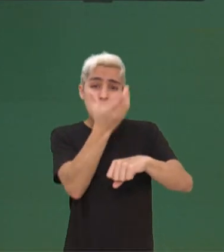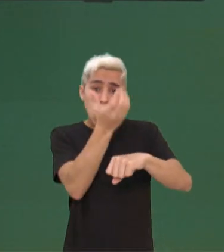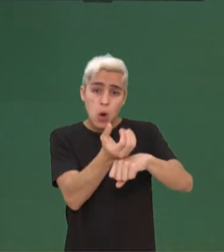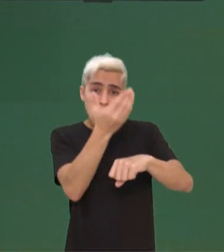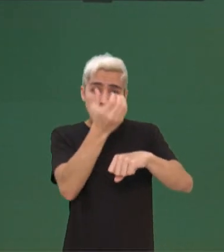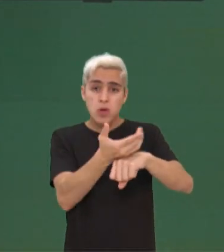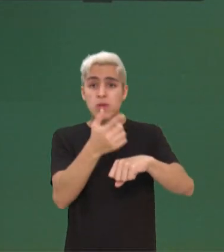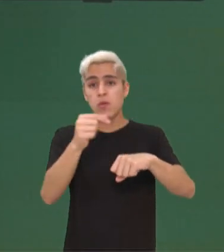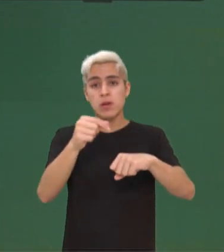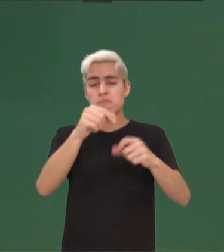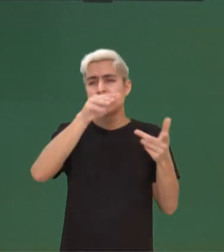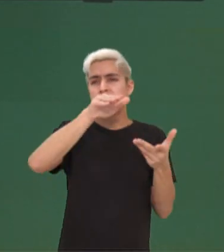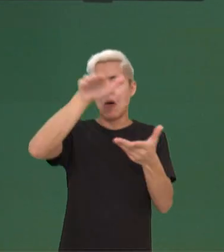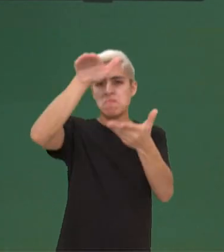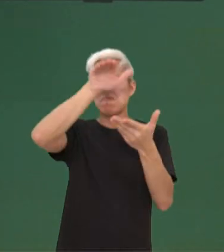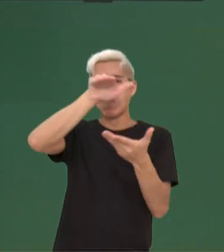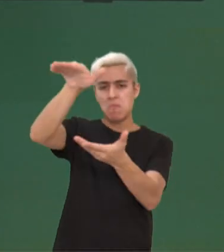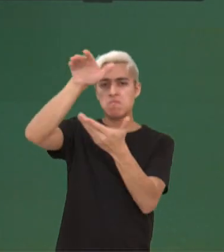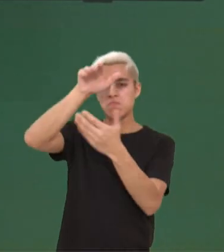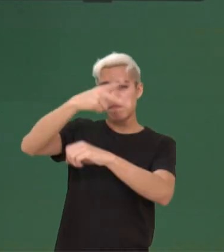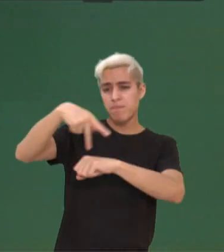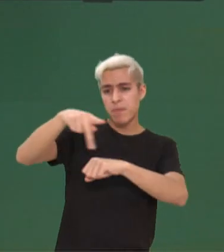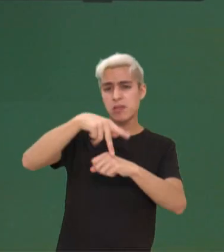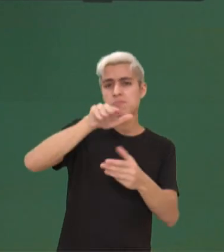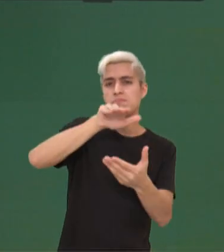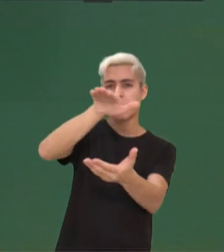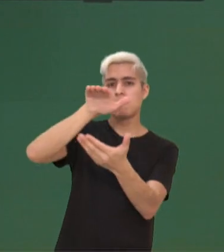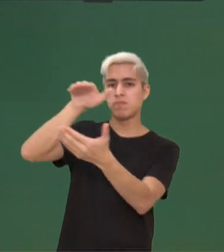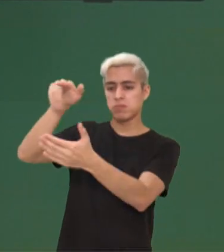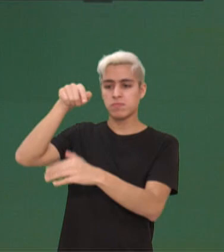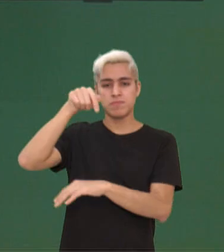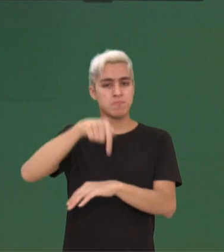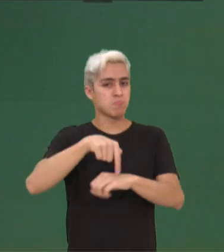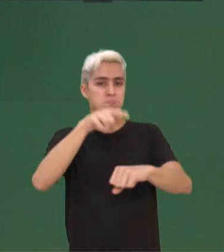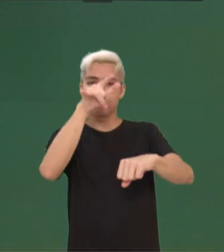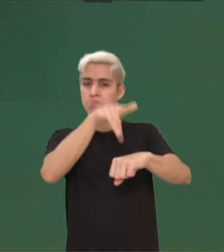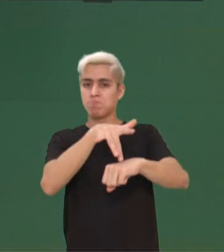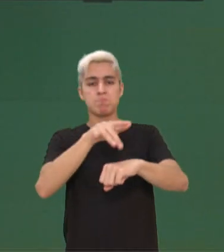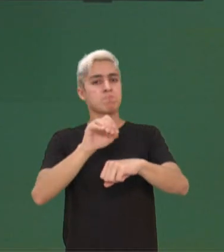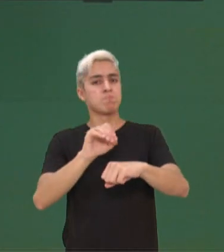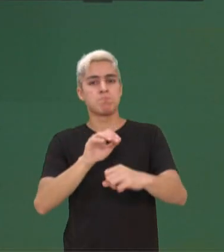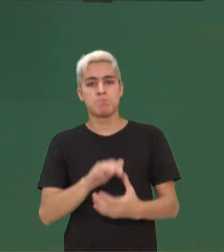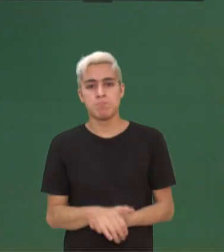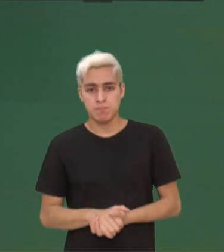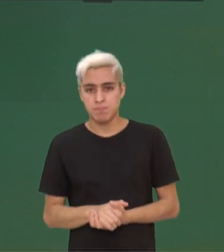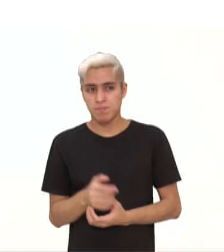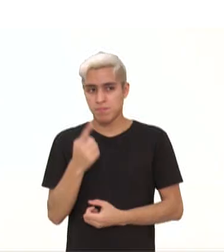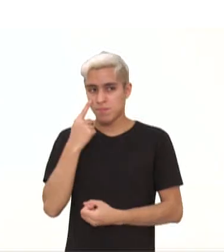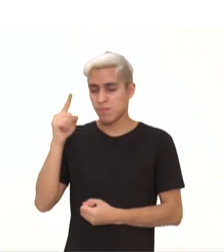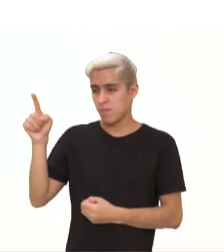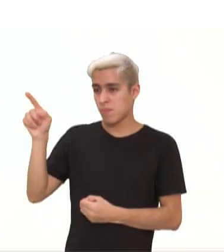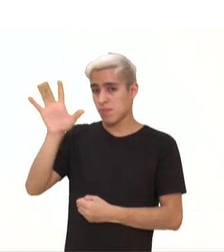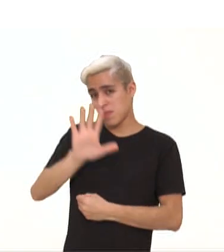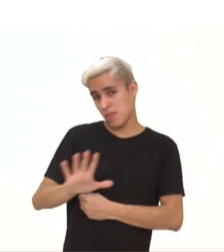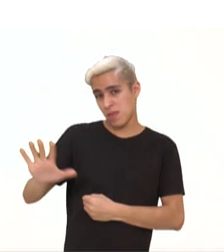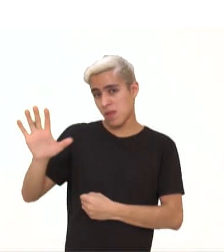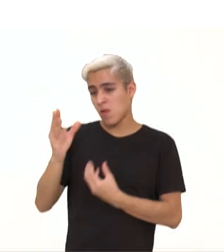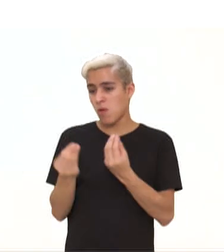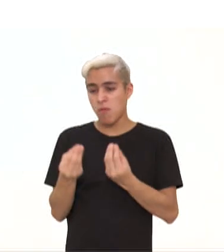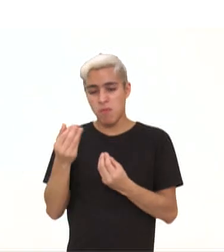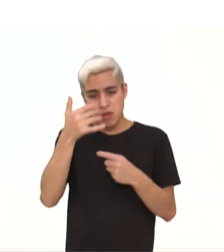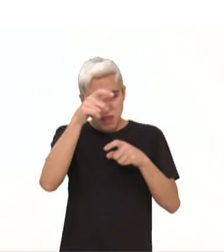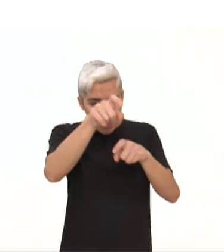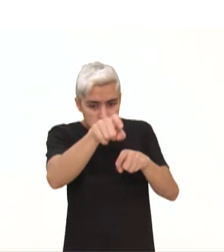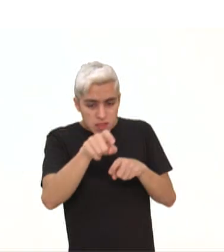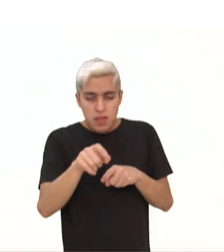à exportação, para ser mandado para outro país. Aqui o planisfério da agropecuária, então o que é